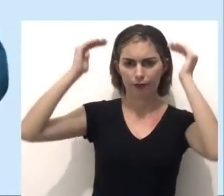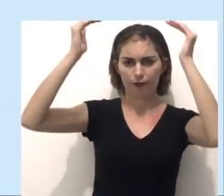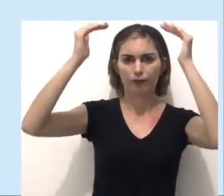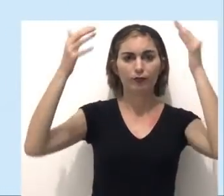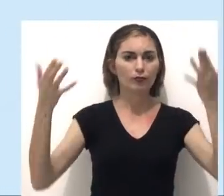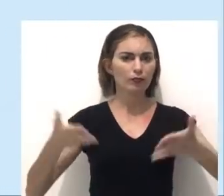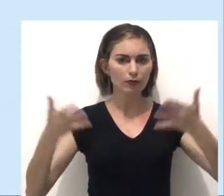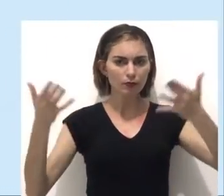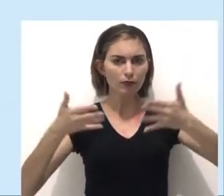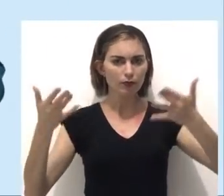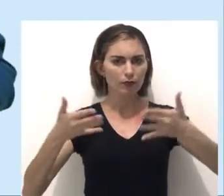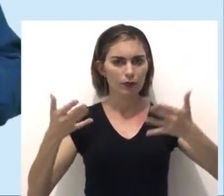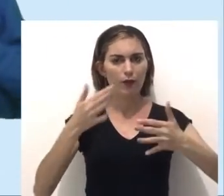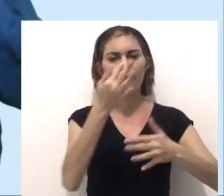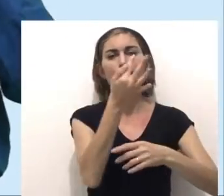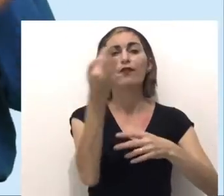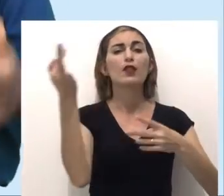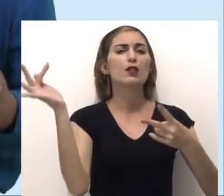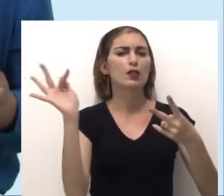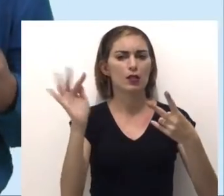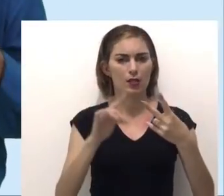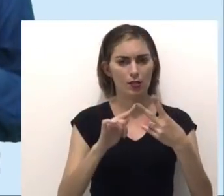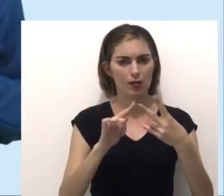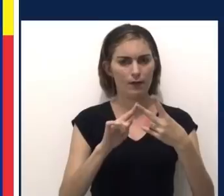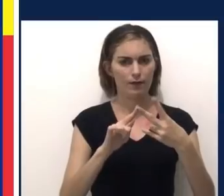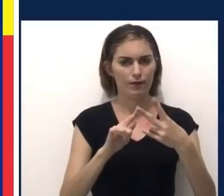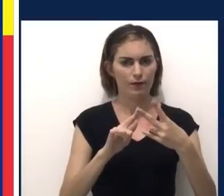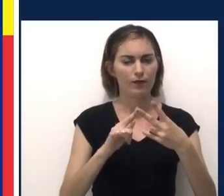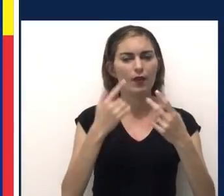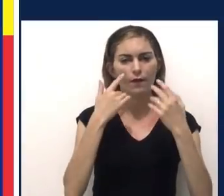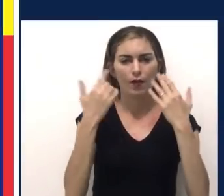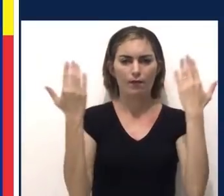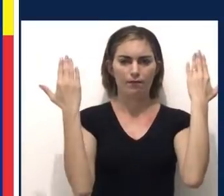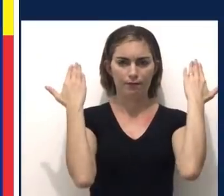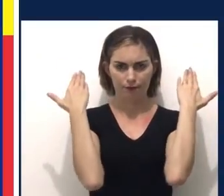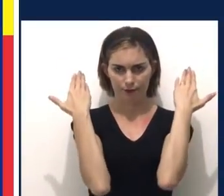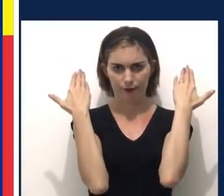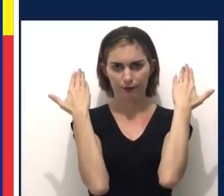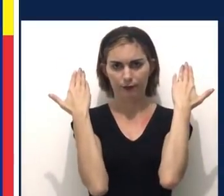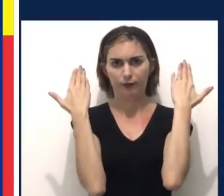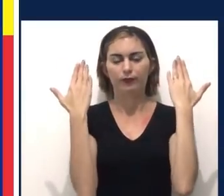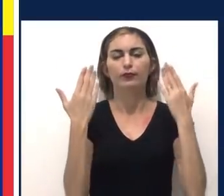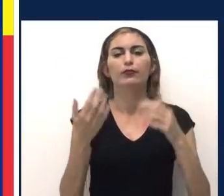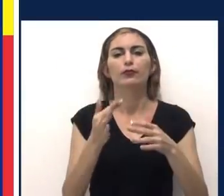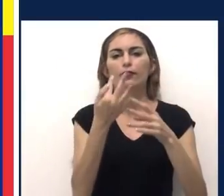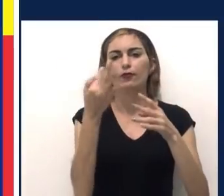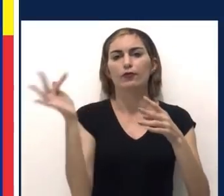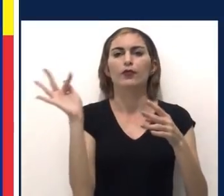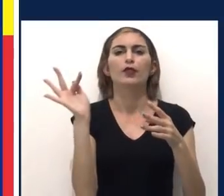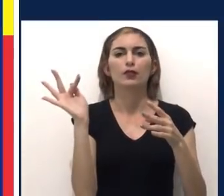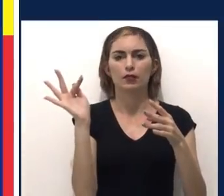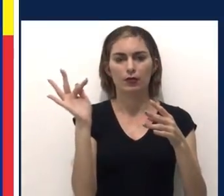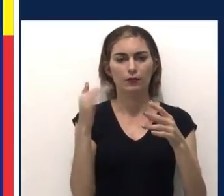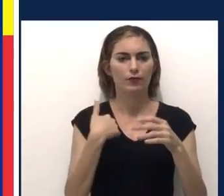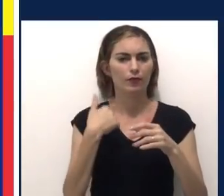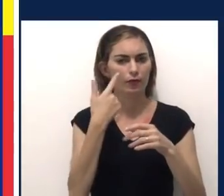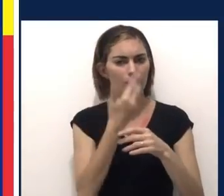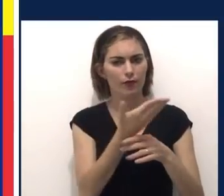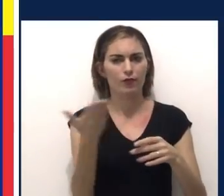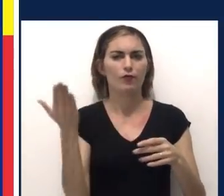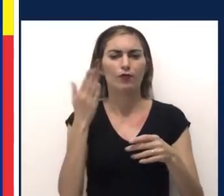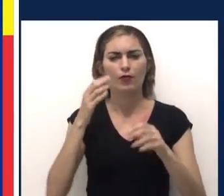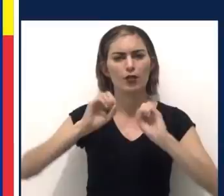o absolutismo agora na França. De acordo com a imagem colocada aí na sua